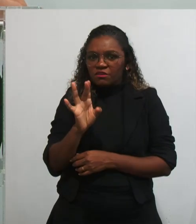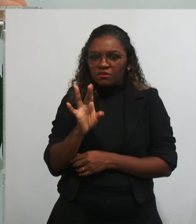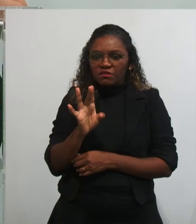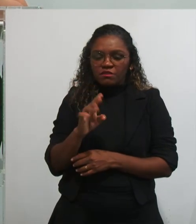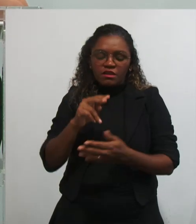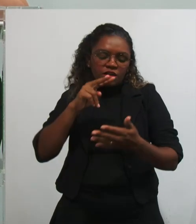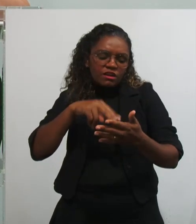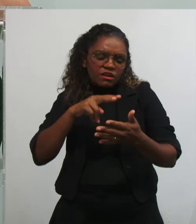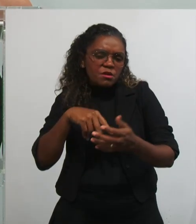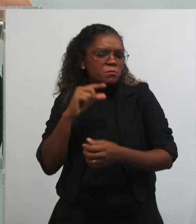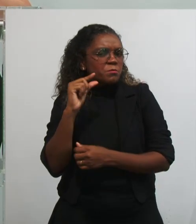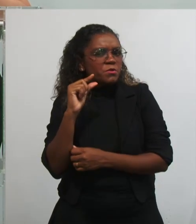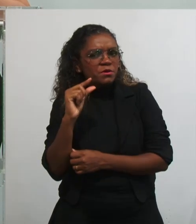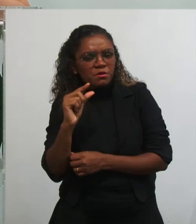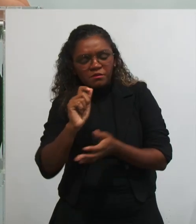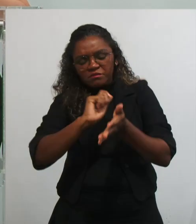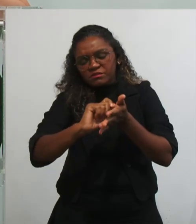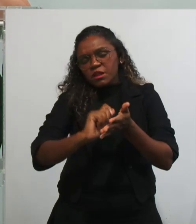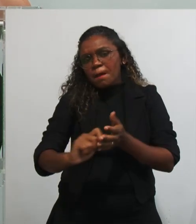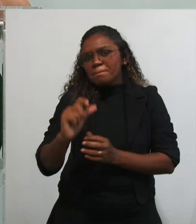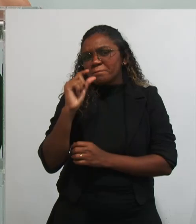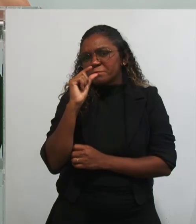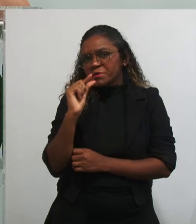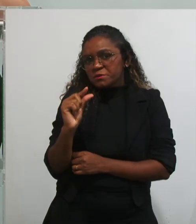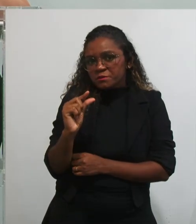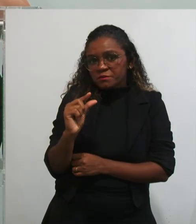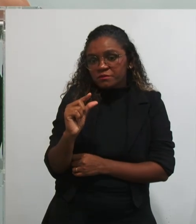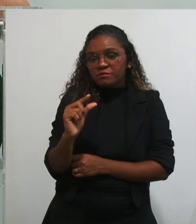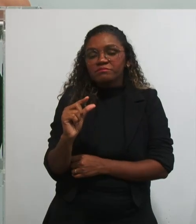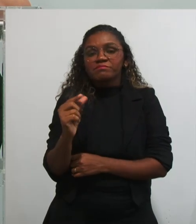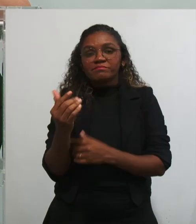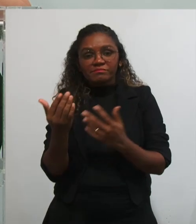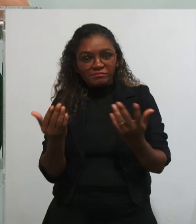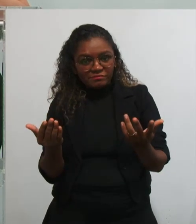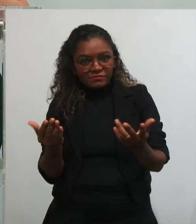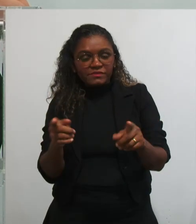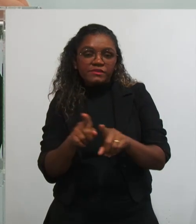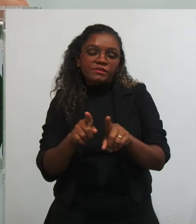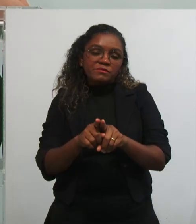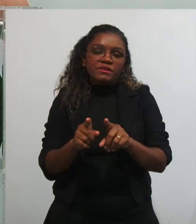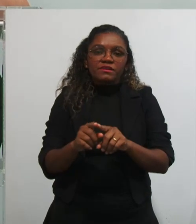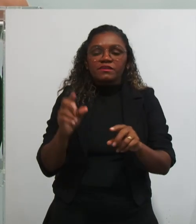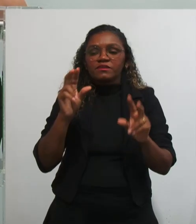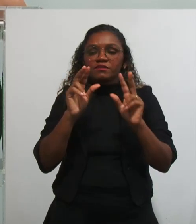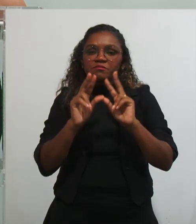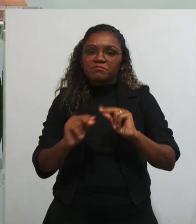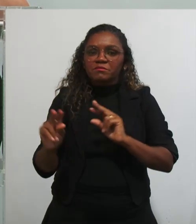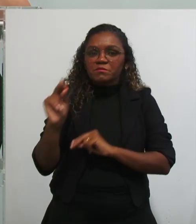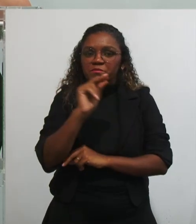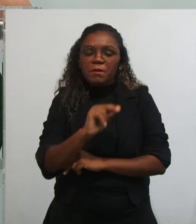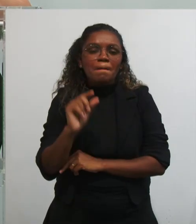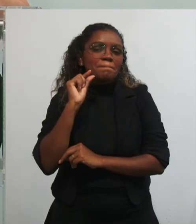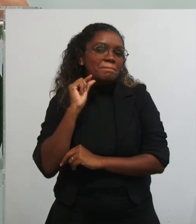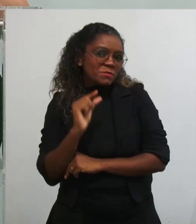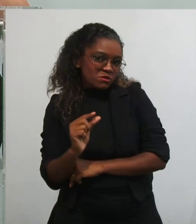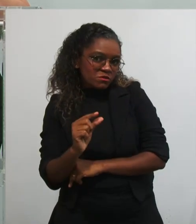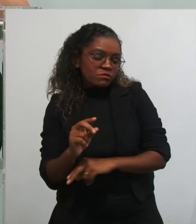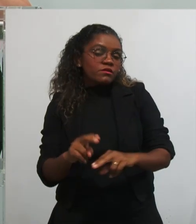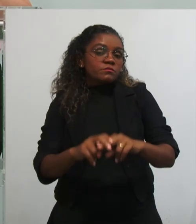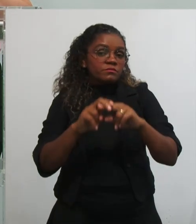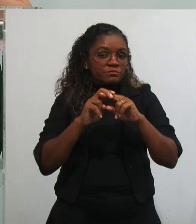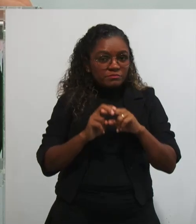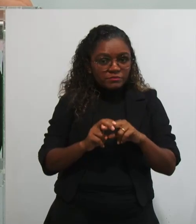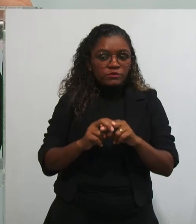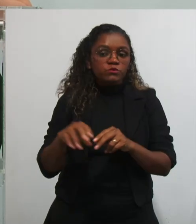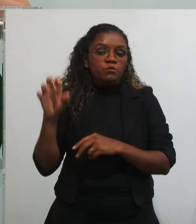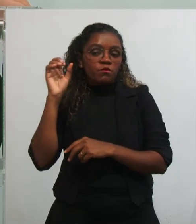que lê, do que escreve e do que fala, né? Às vezes o ouvir e o escrever